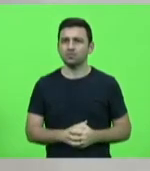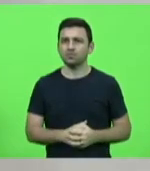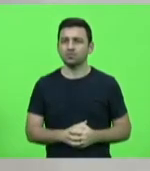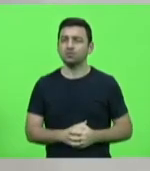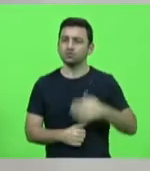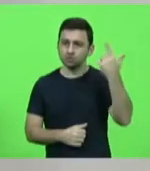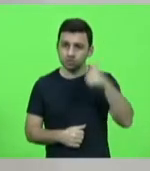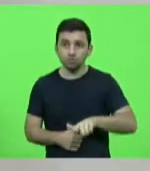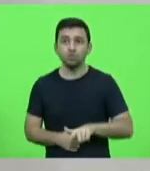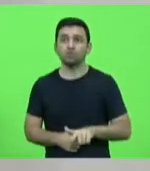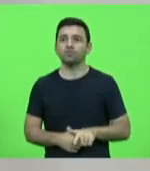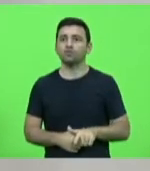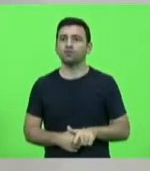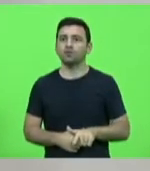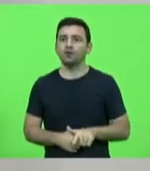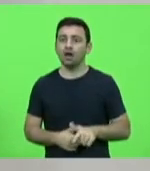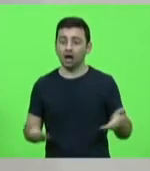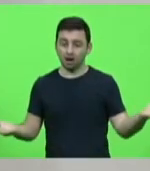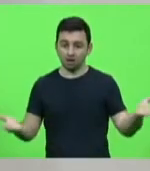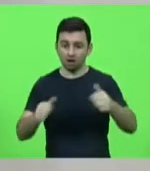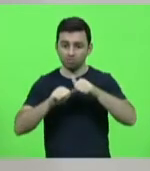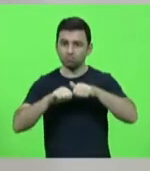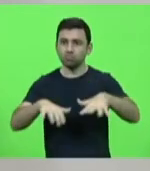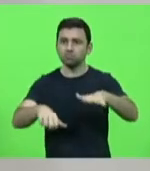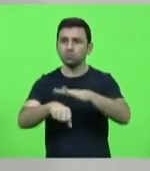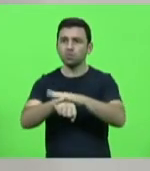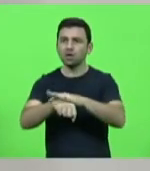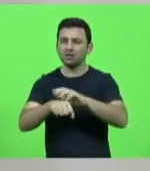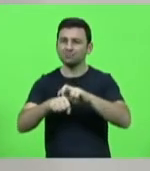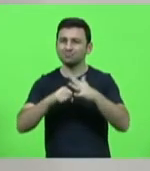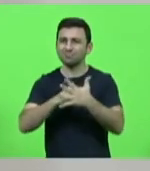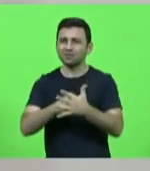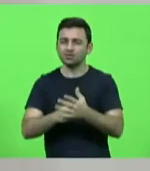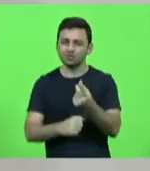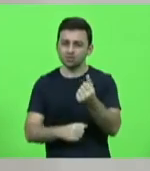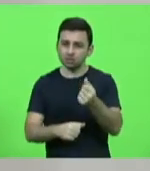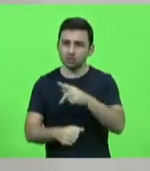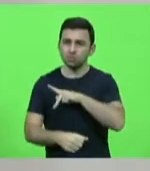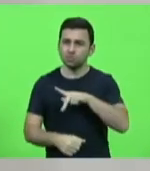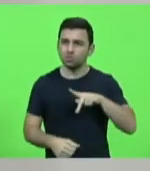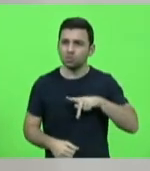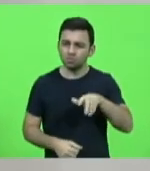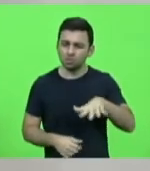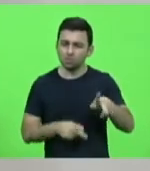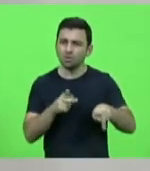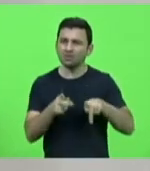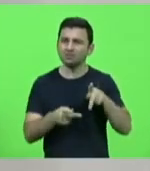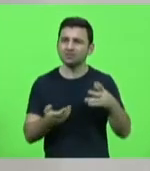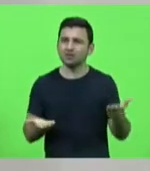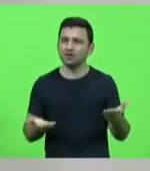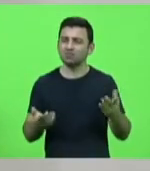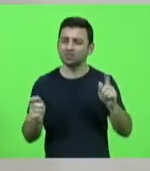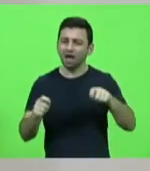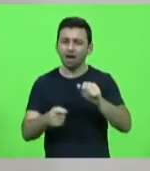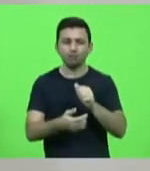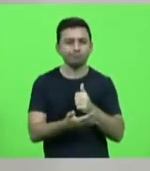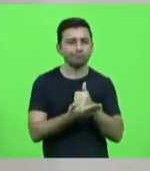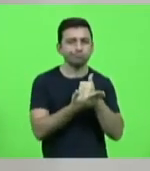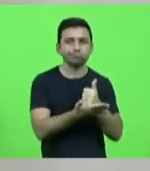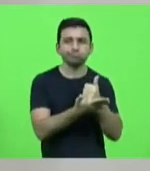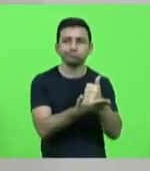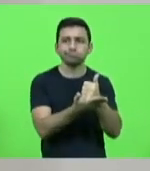Novamente, na pandemia, com recurso público que poderia estar ajudando os